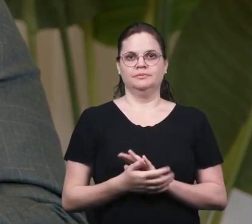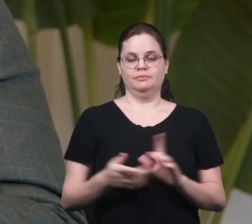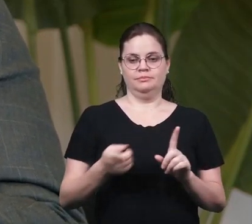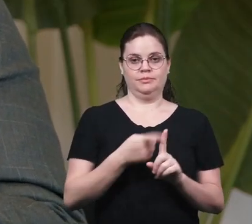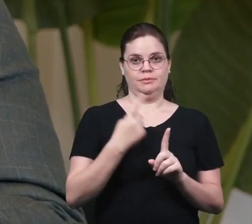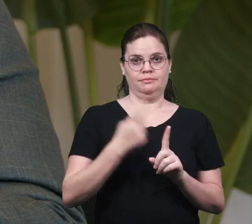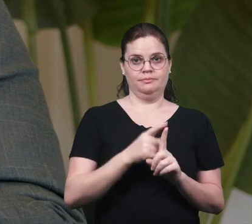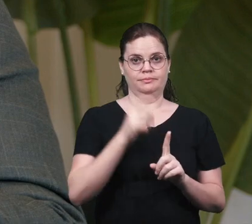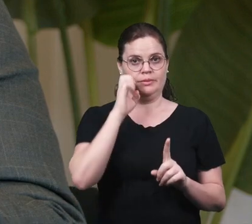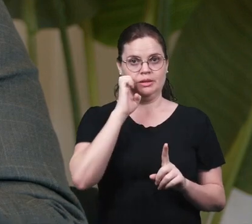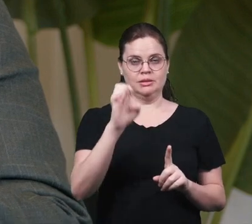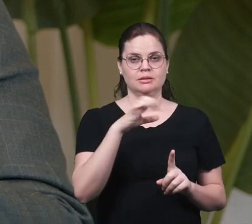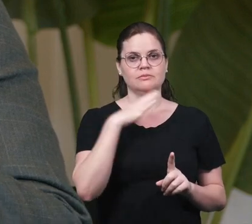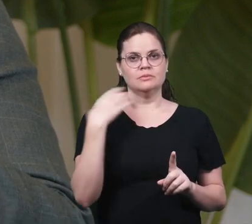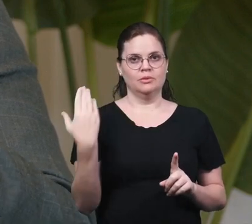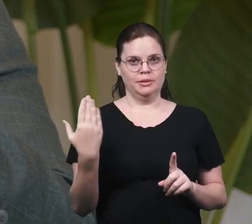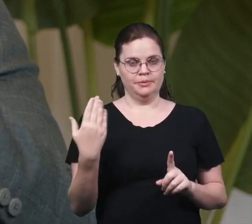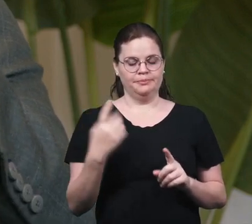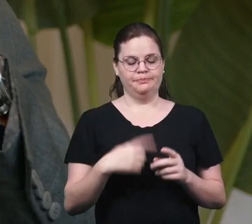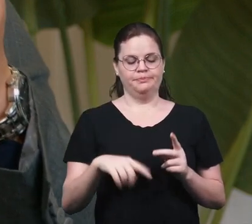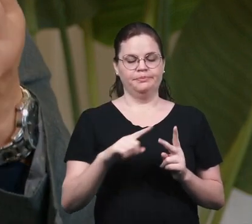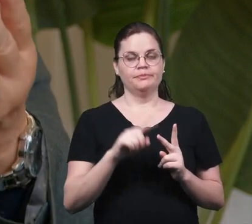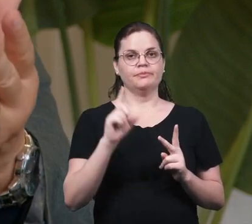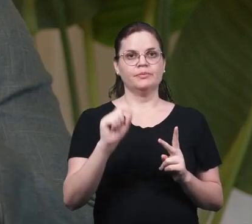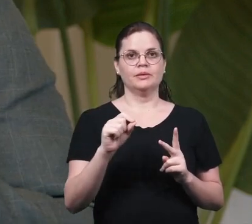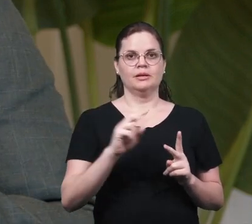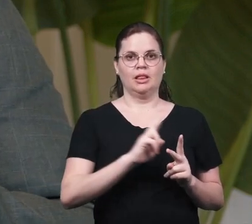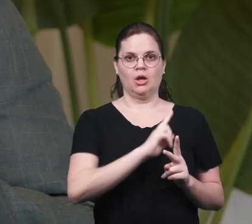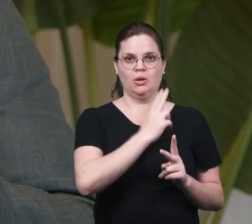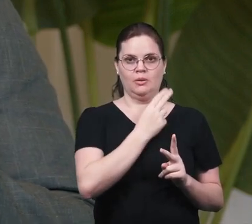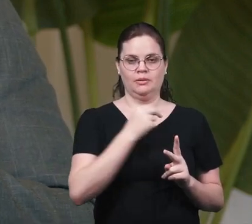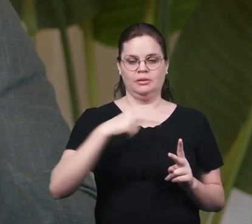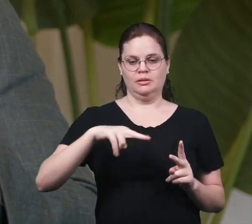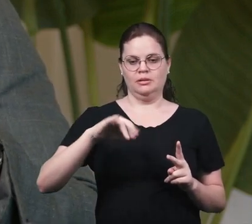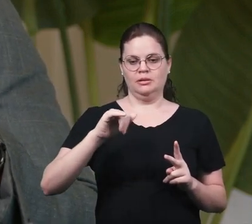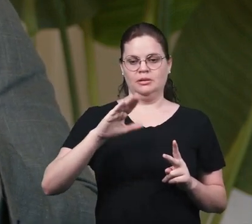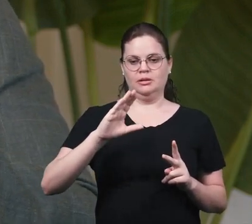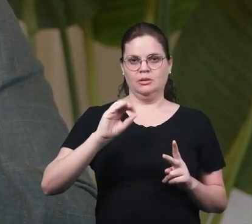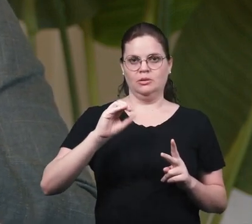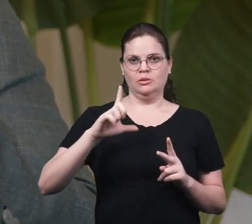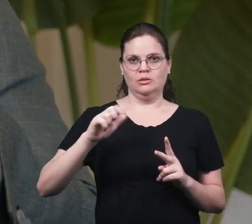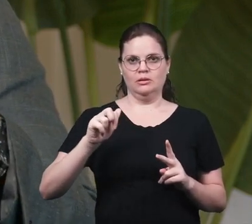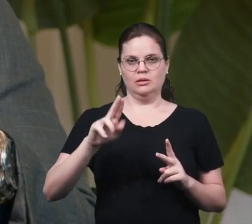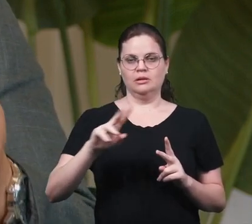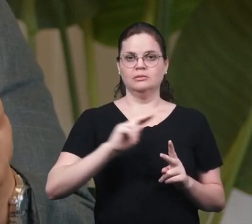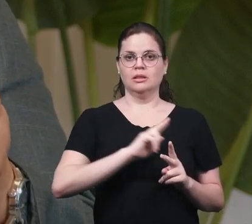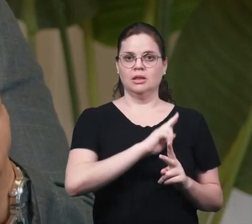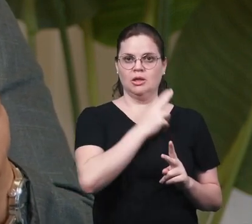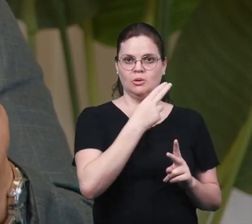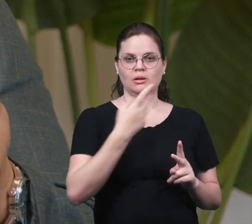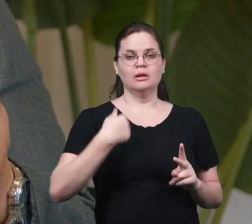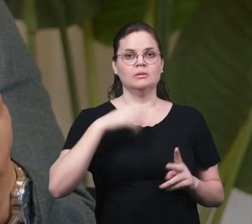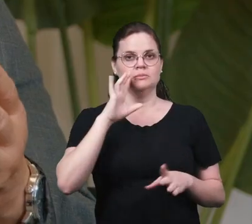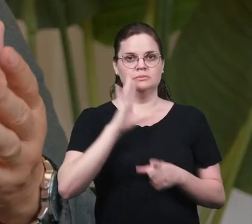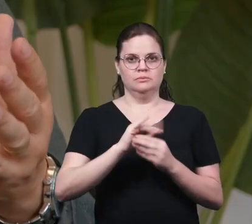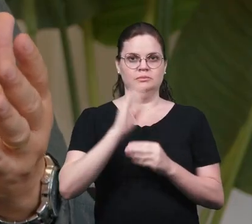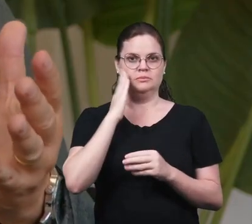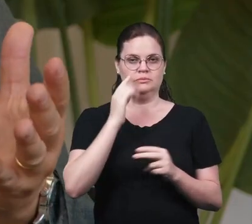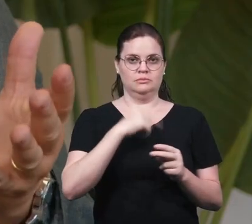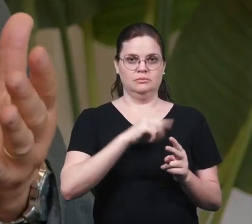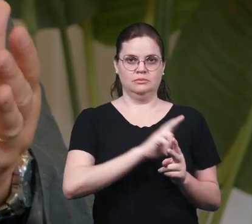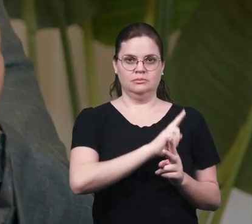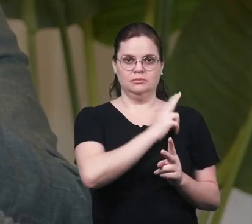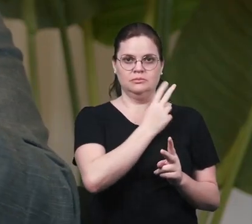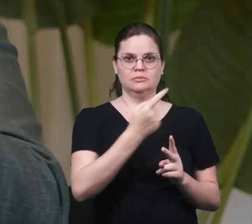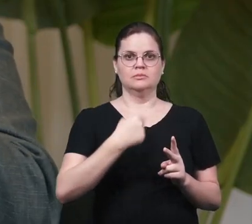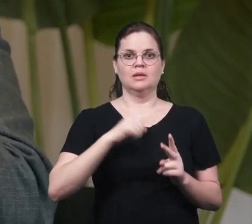de Estevão, e segundo, Nicolau, que a maioria concorda que esse Nicolau